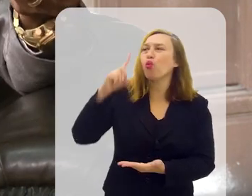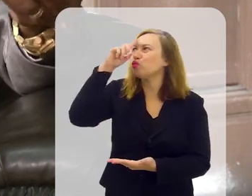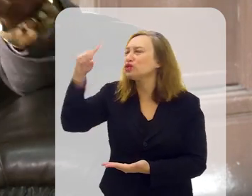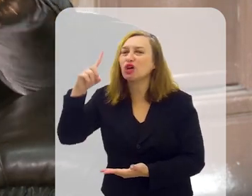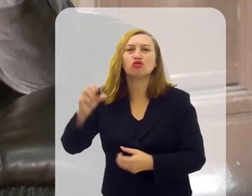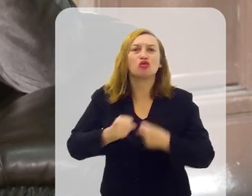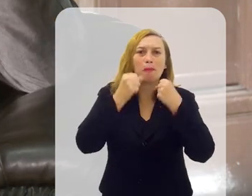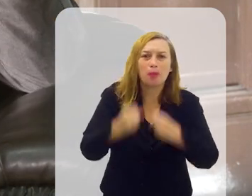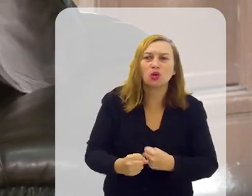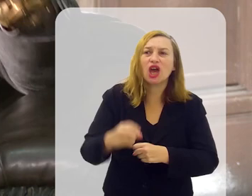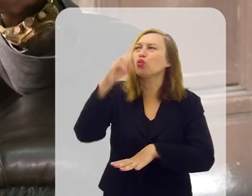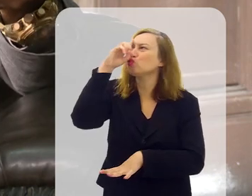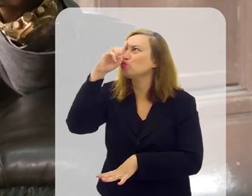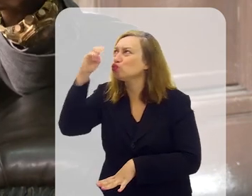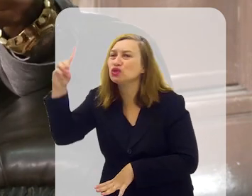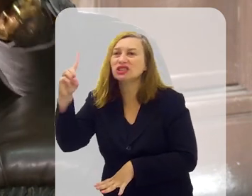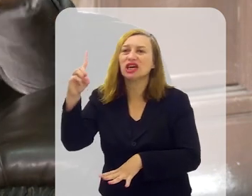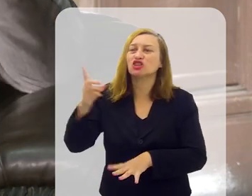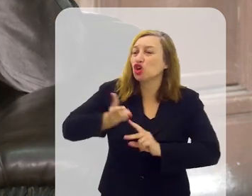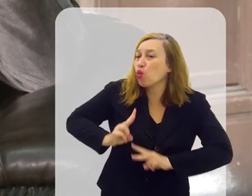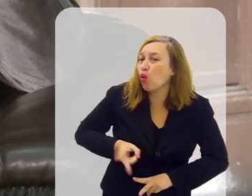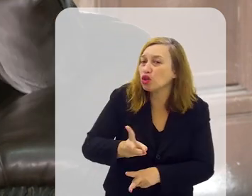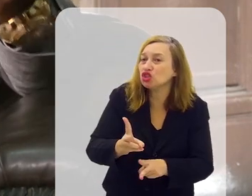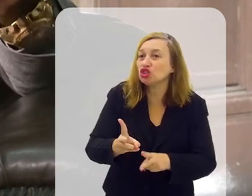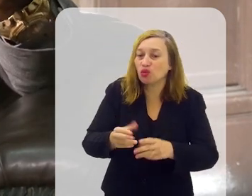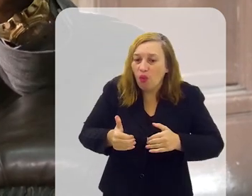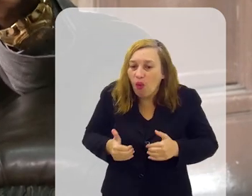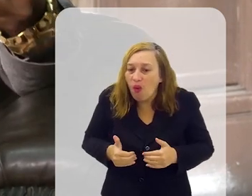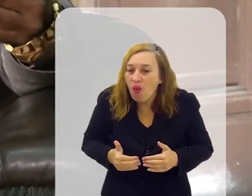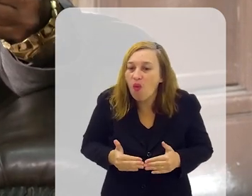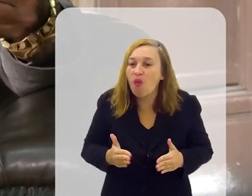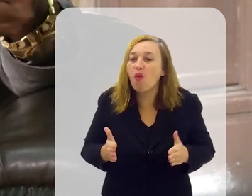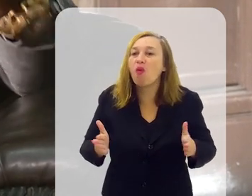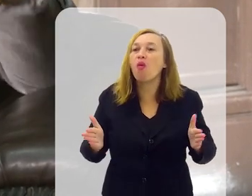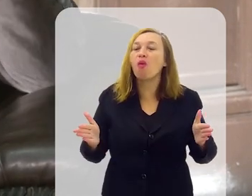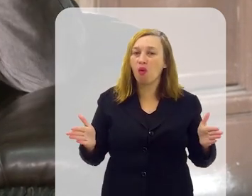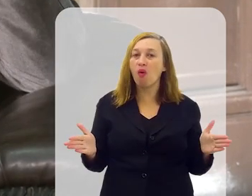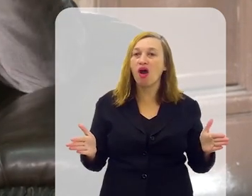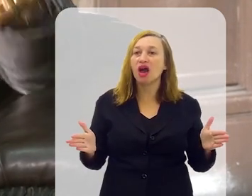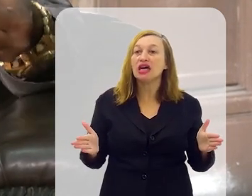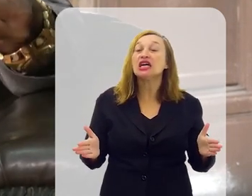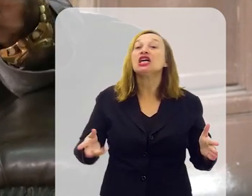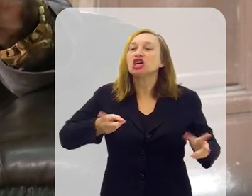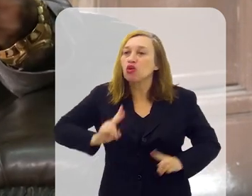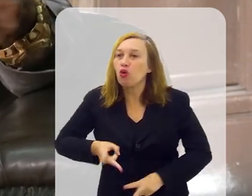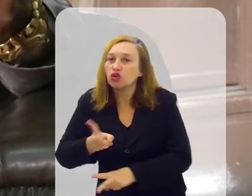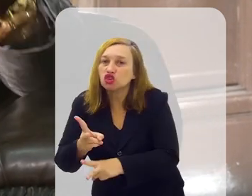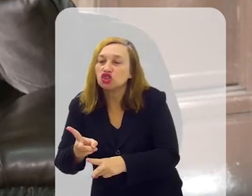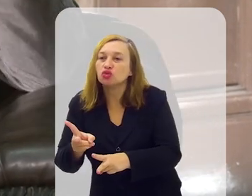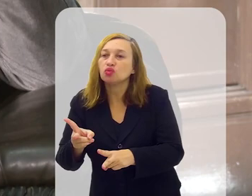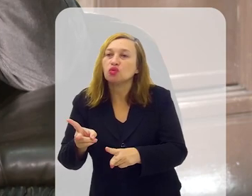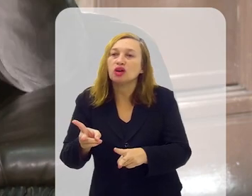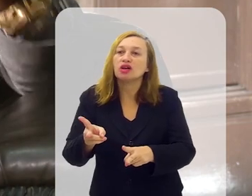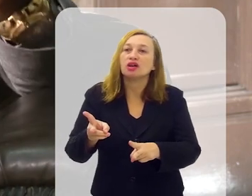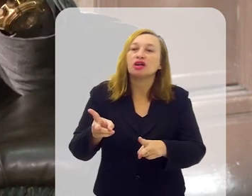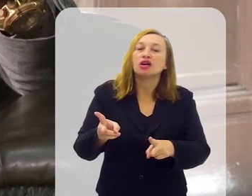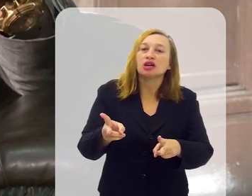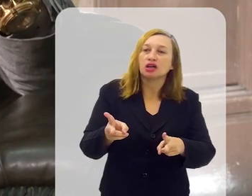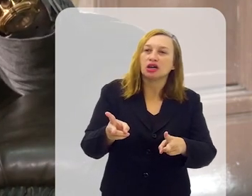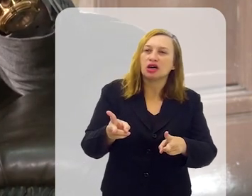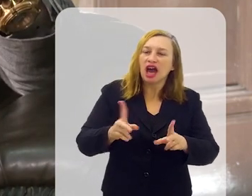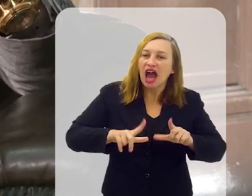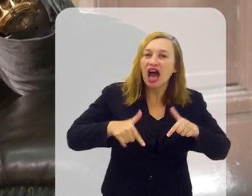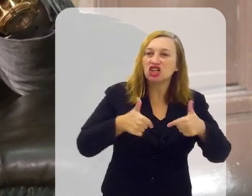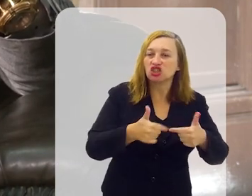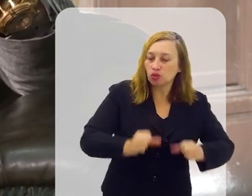vivo, nós temos um Deus de poder, nós temos um Deus que continua abrindo mar, que continua fechando boca de leão, que continua mandando fogo do